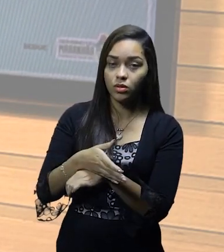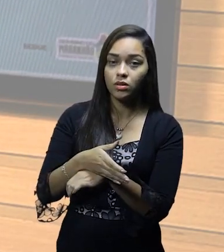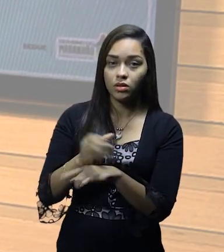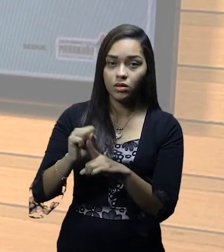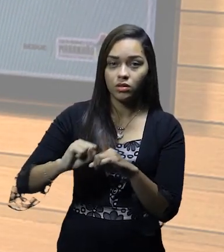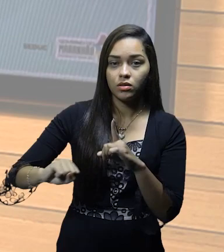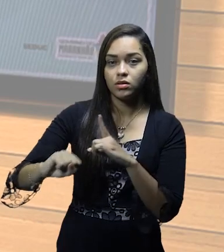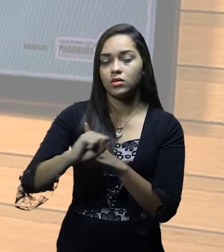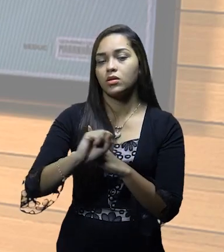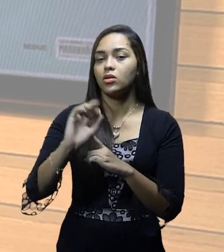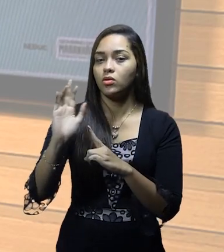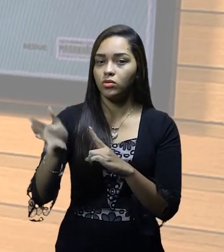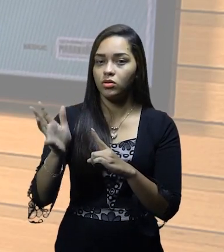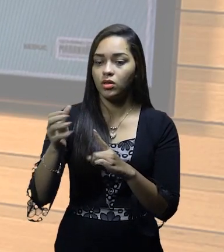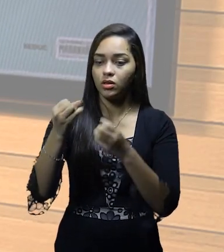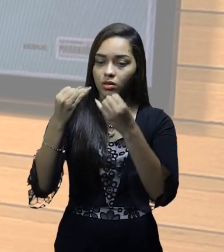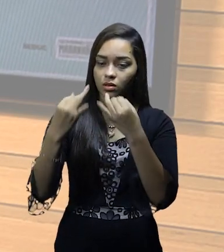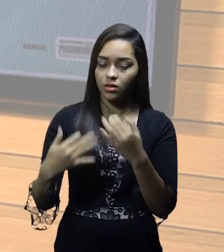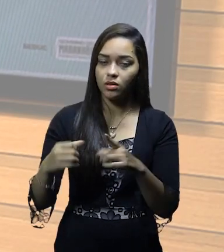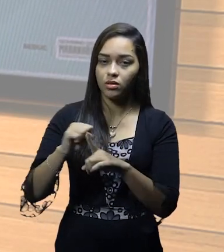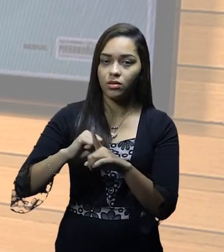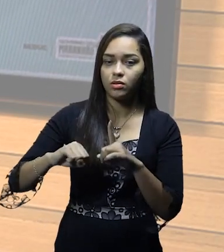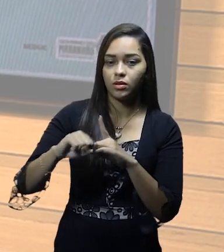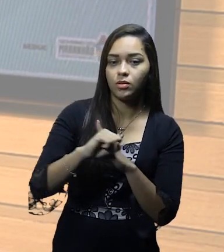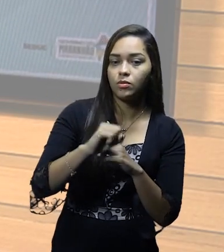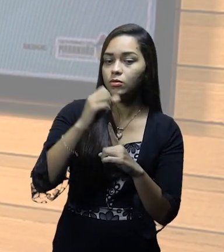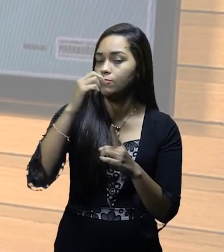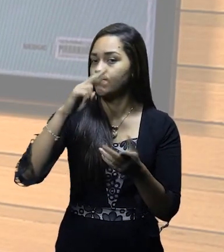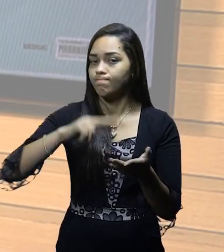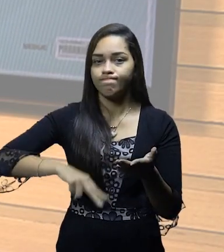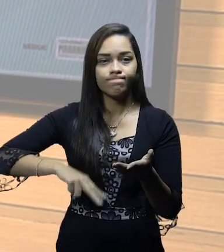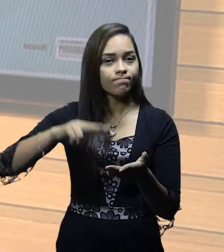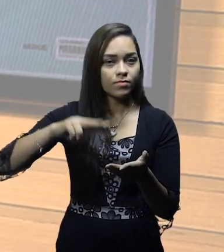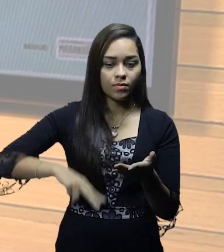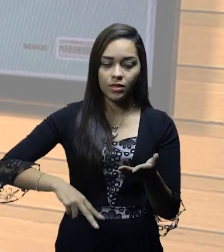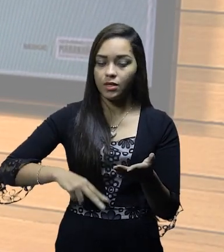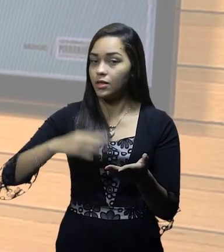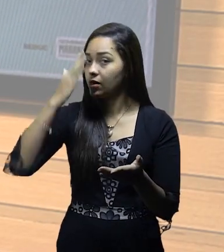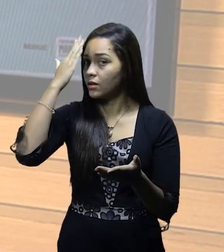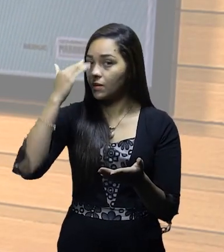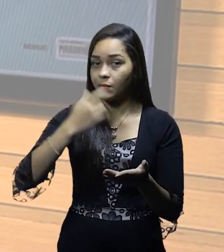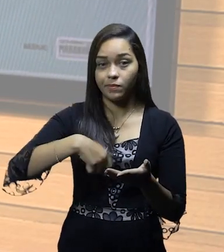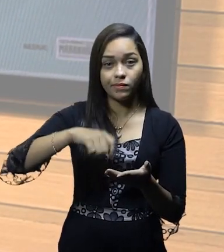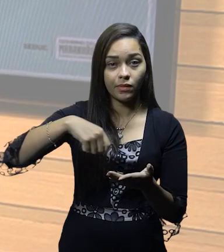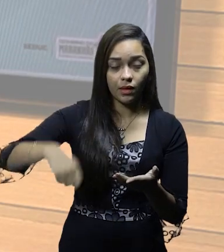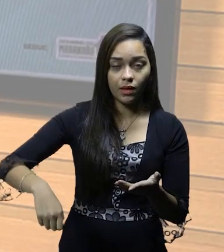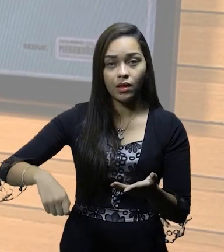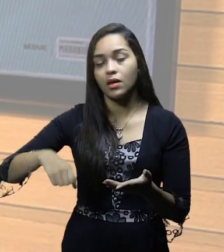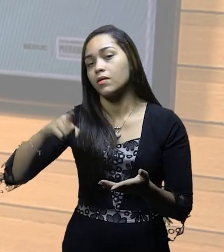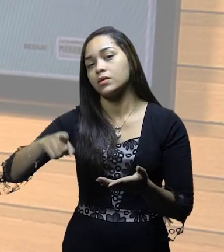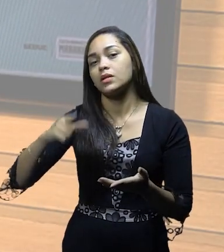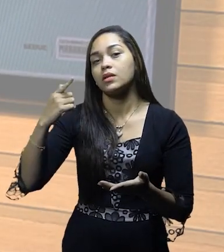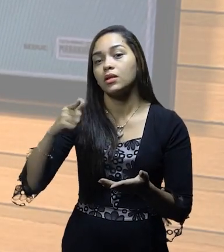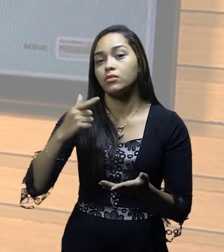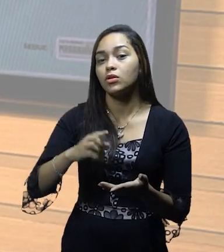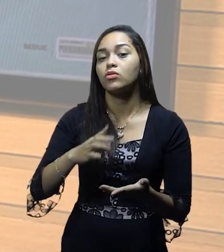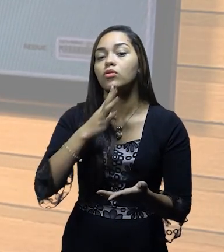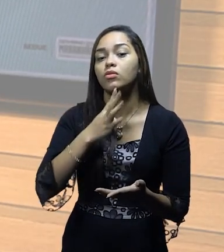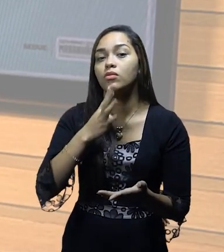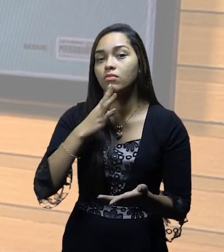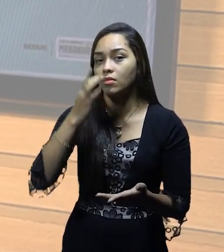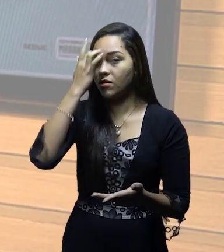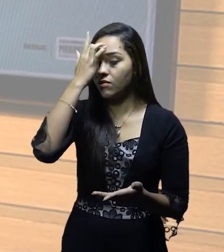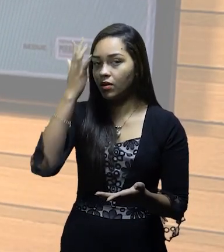filtrado para que a sociedade tivesse acesso. Lembrando de uma sociedade onde a massa não sabia ler, não